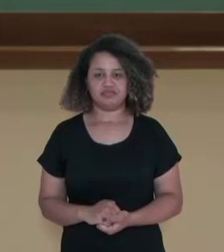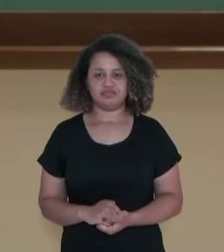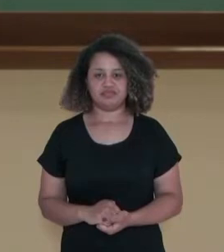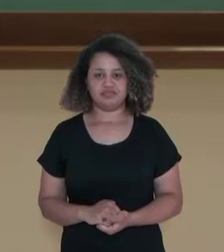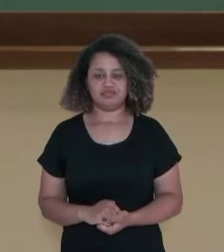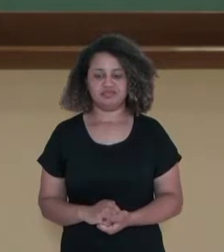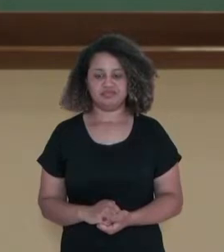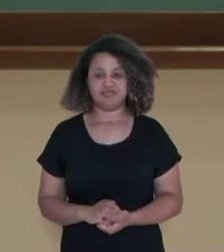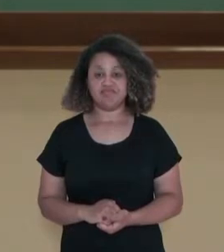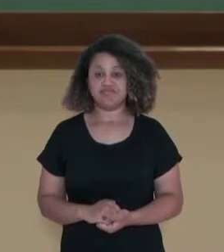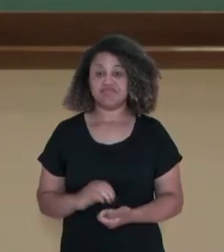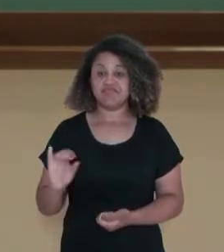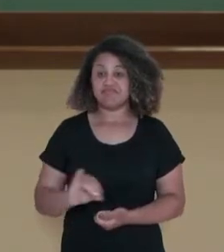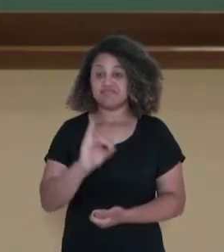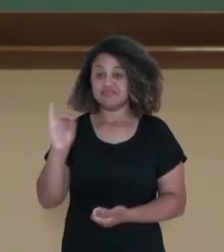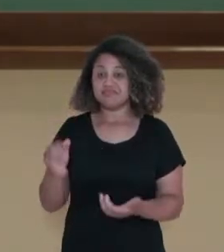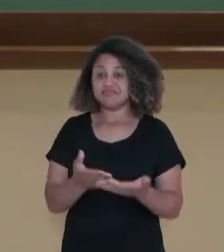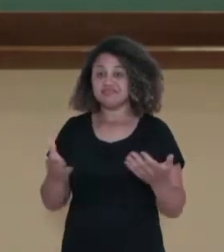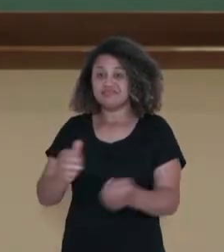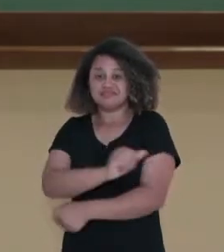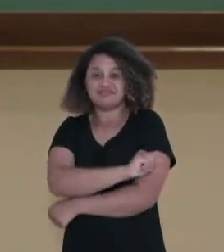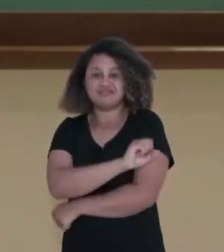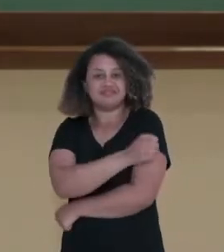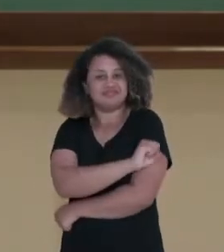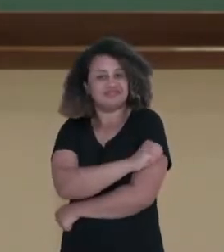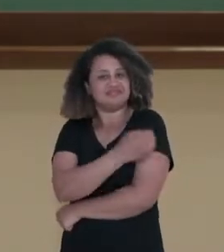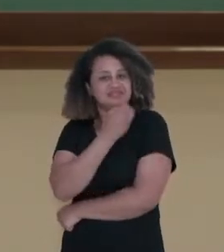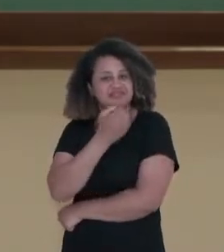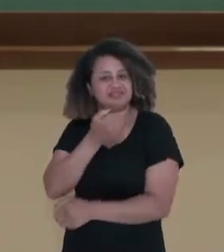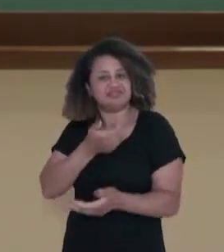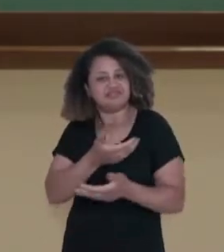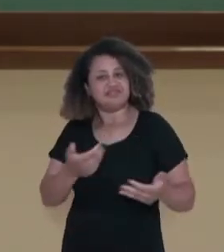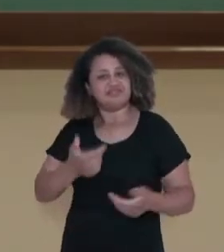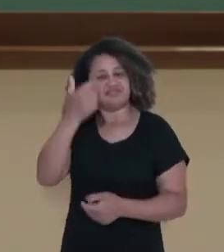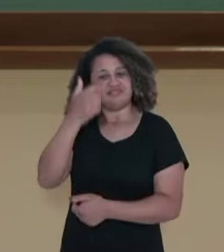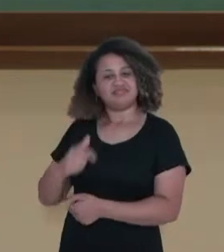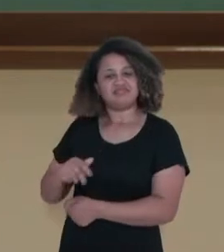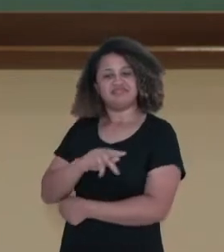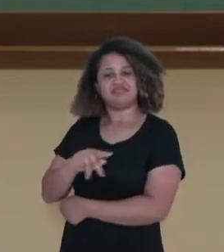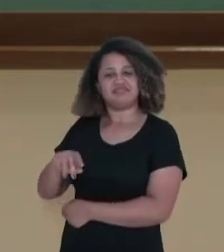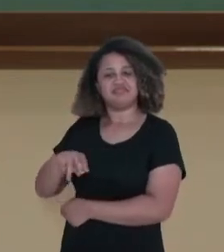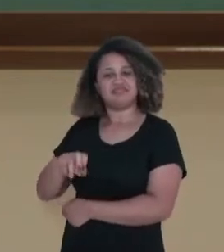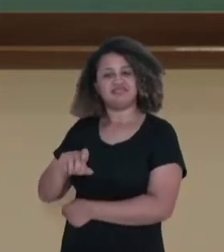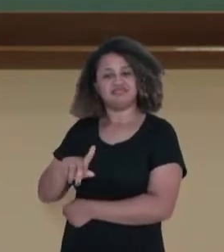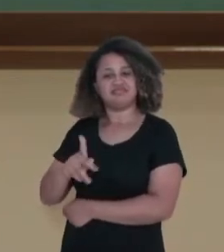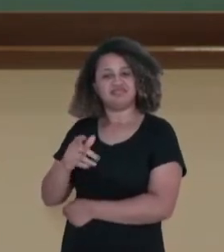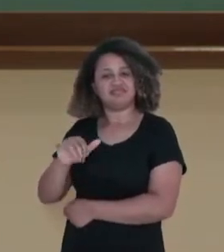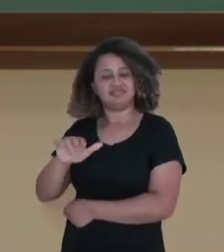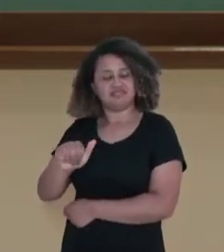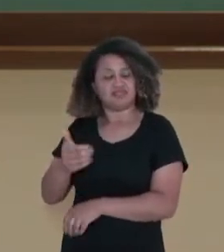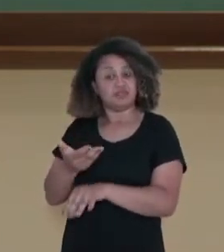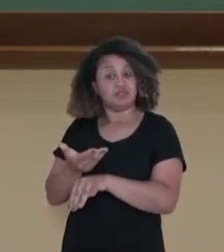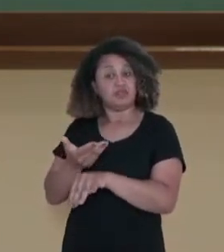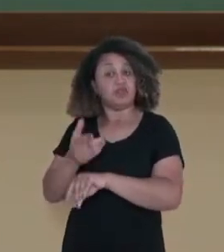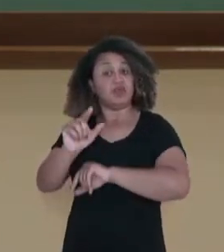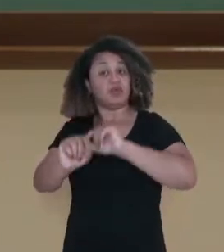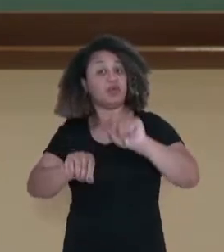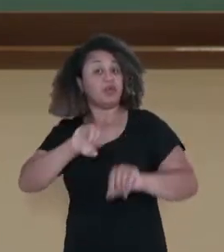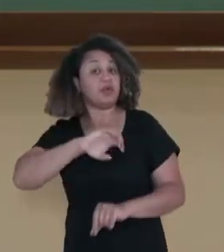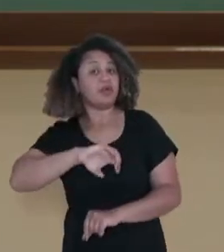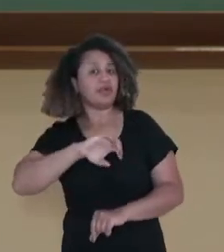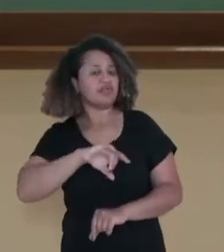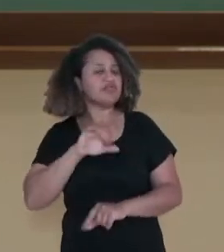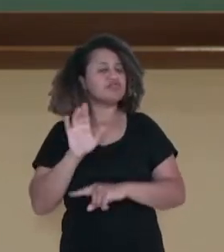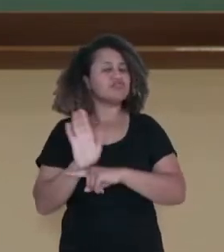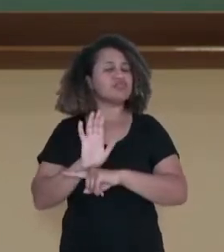Olá, alunos do 8º ano, tudo bem com vocês? Eu sou a professora Nelinha de Língua Portuguesa e neste vídeo nós vamos falar sobre as